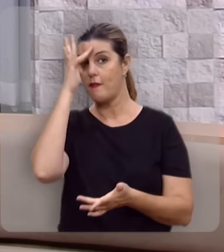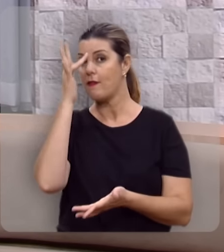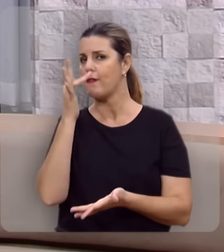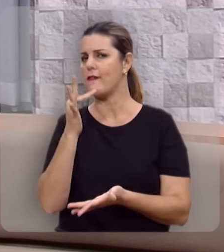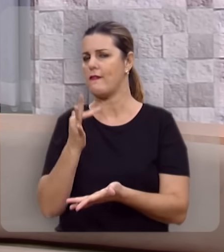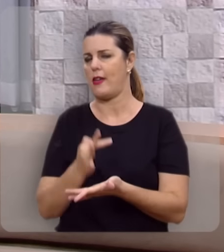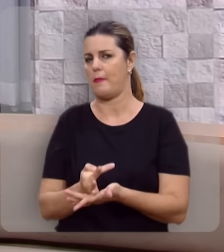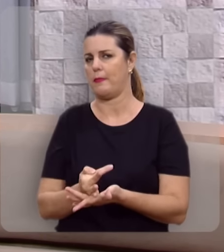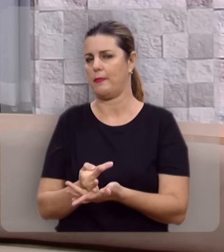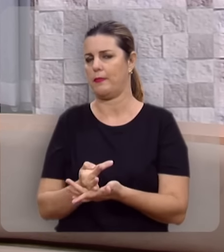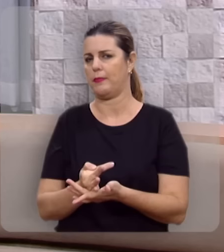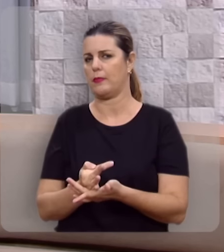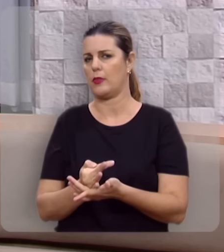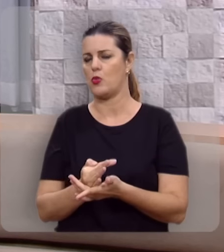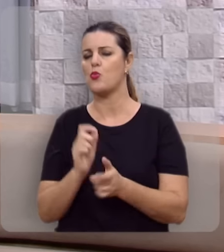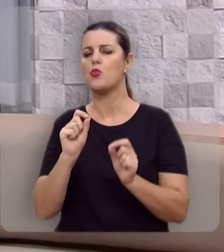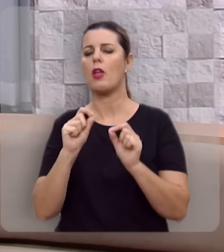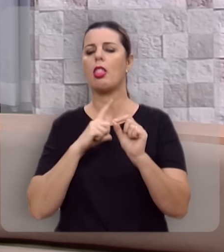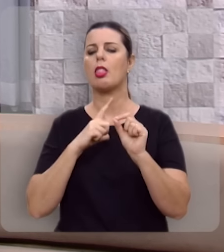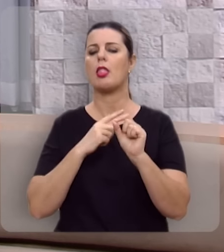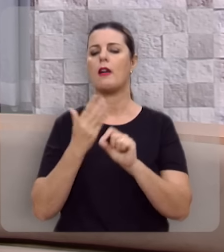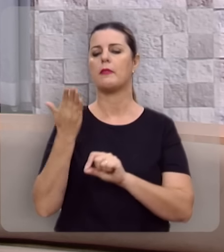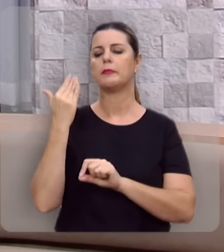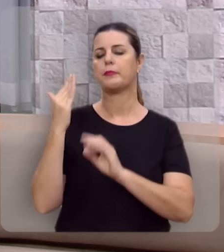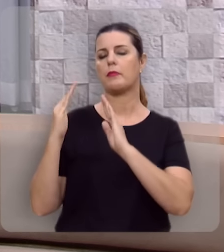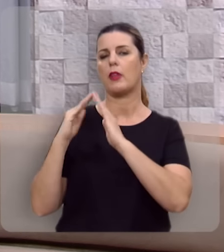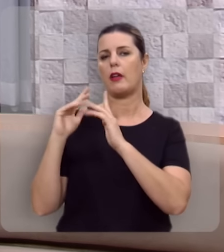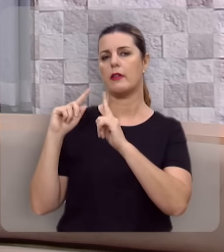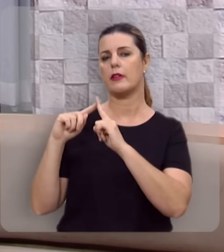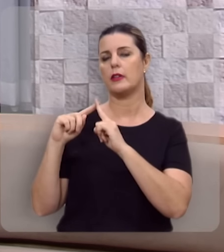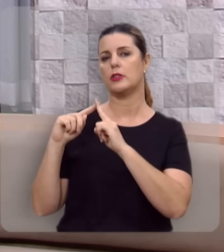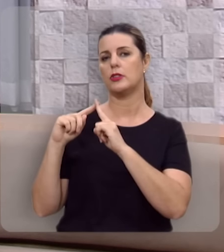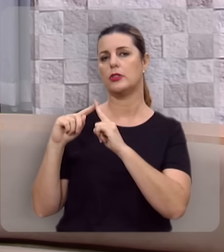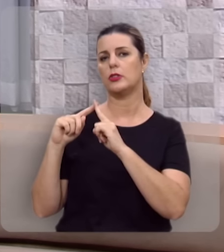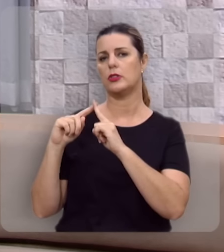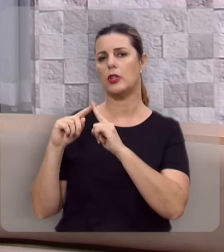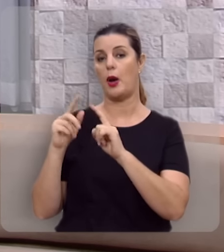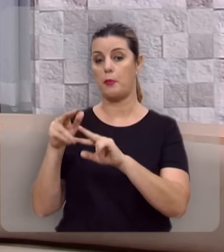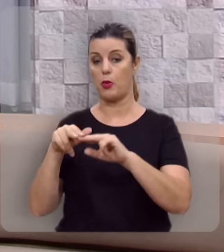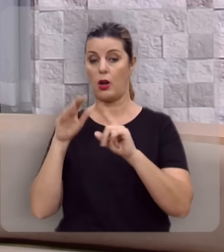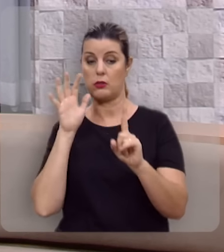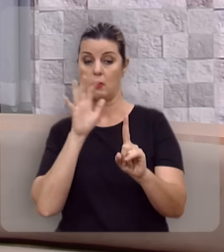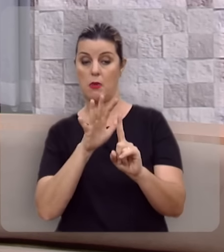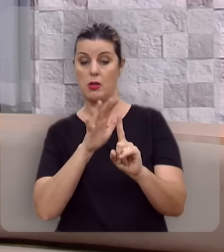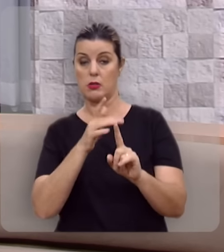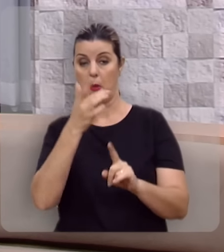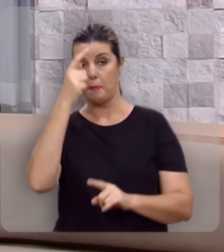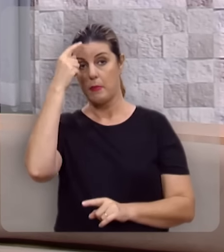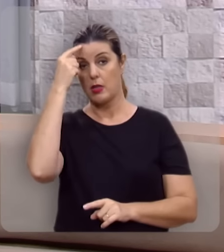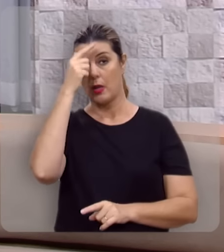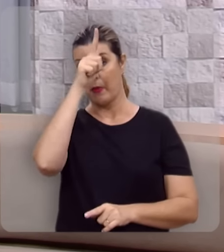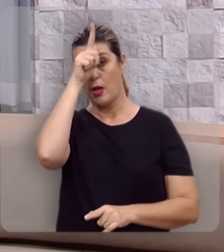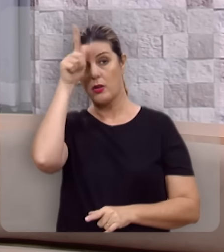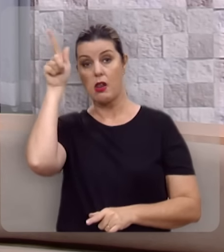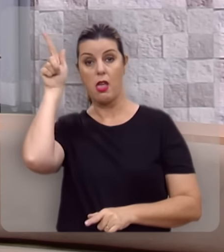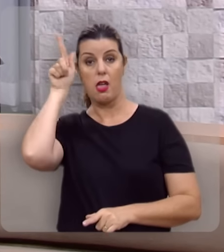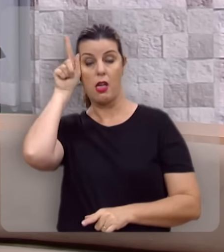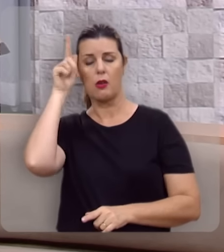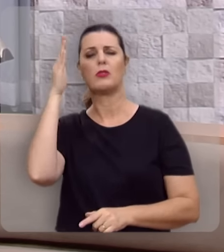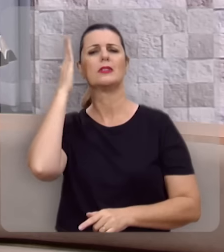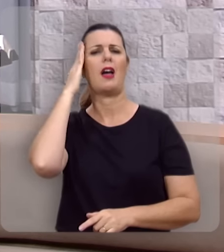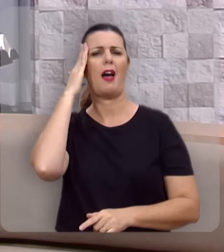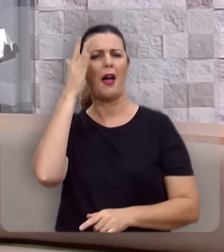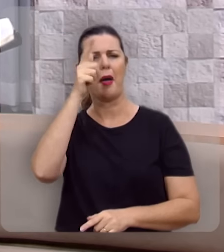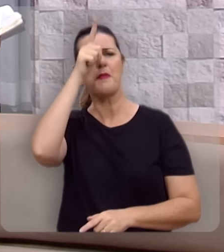fé. O que estava acontecendo na igreja de Corinto era o seguinte: por influência do pensamento grego, e vocês sabem